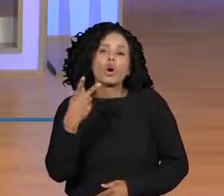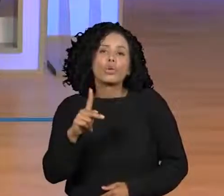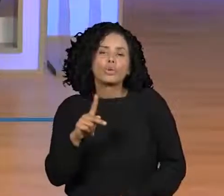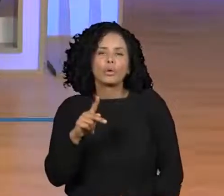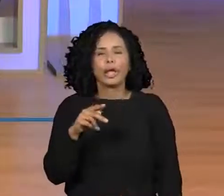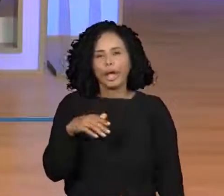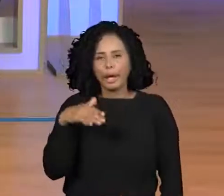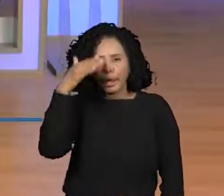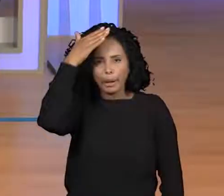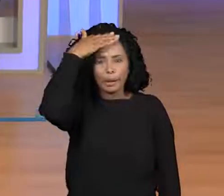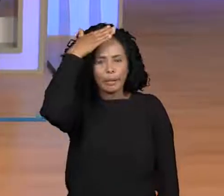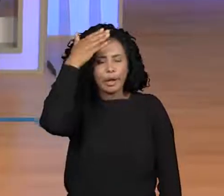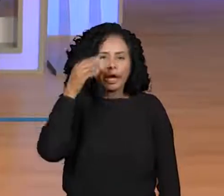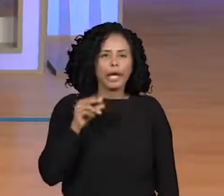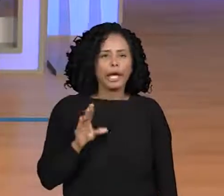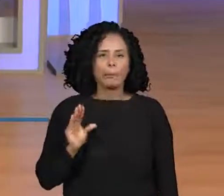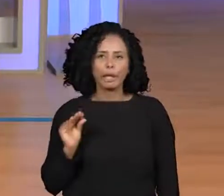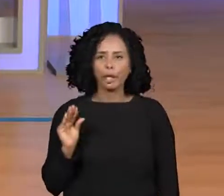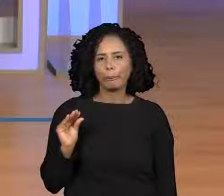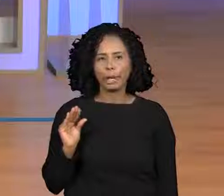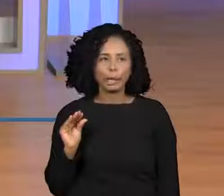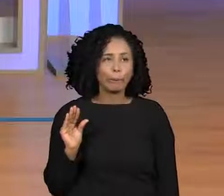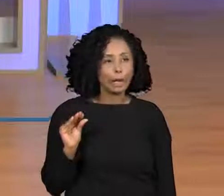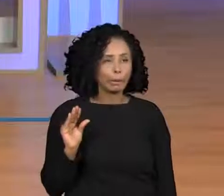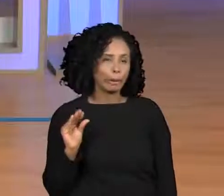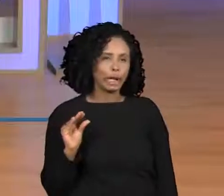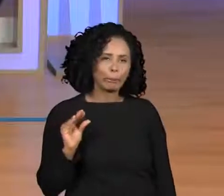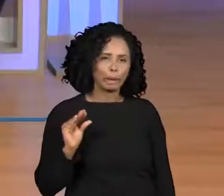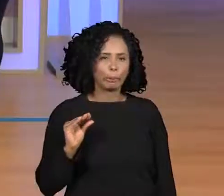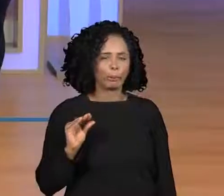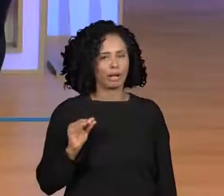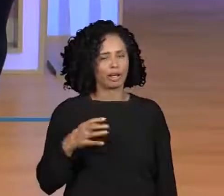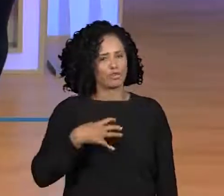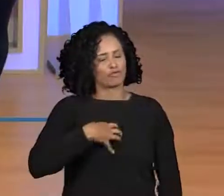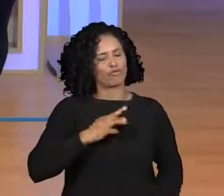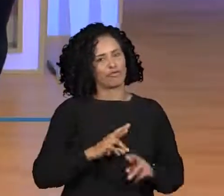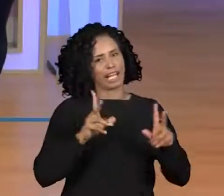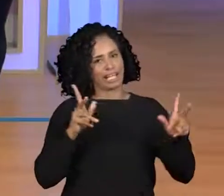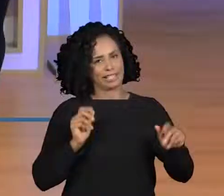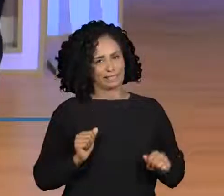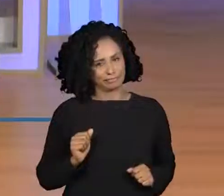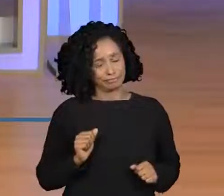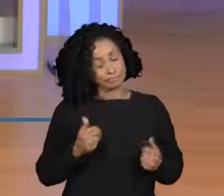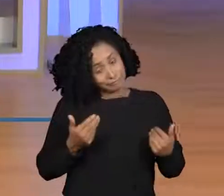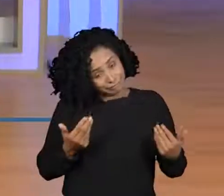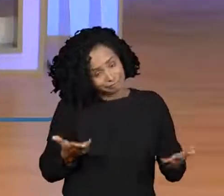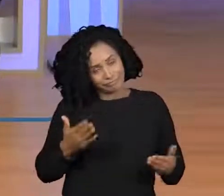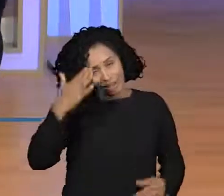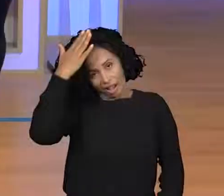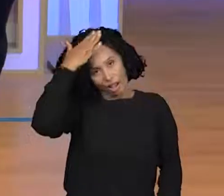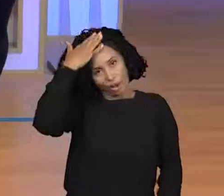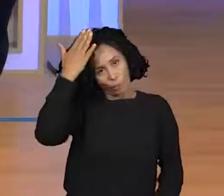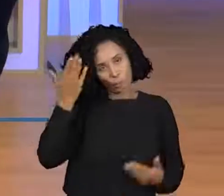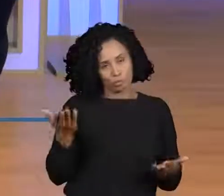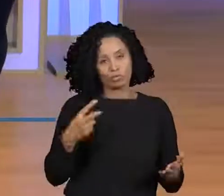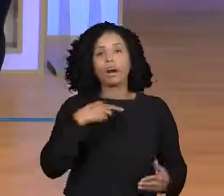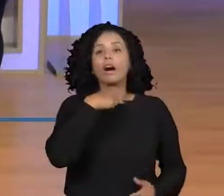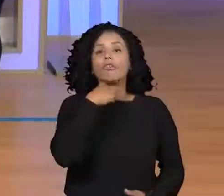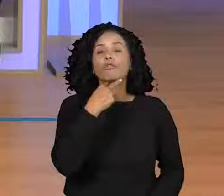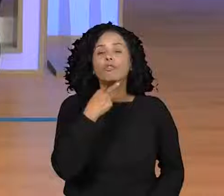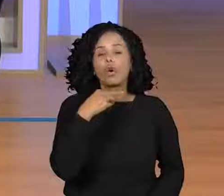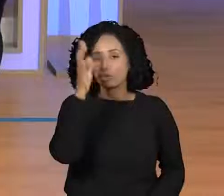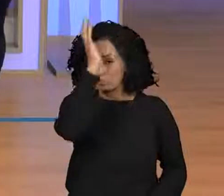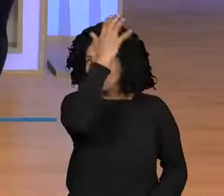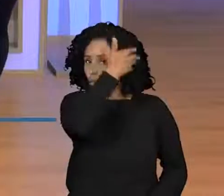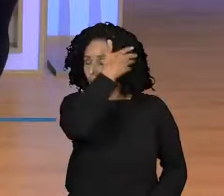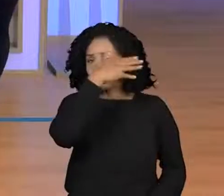fala... Não, ele não fala assim. Mas a voz dele é aguda. É que eu não sei imitar o professor Joelso. Então a voz dele é aguda. A minha